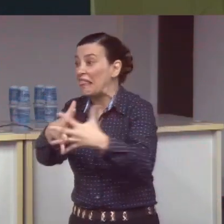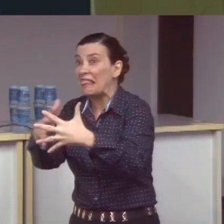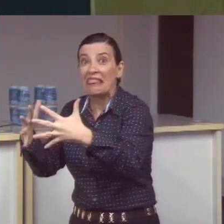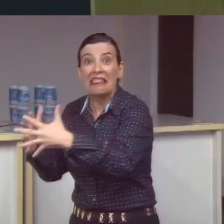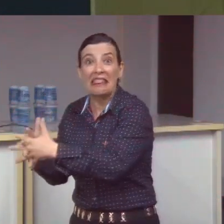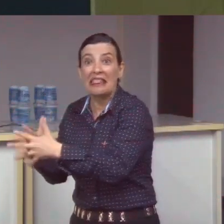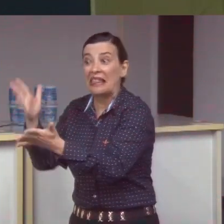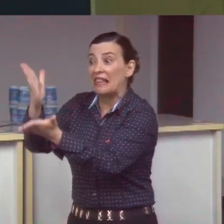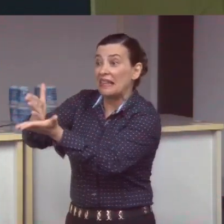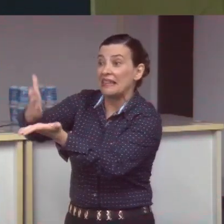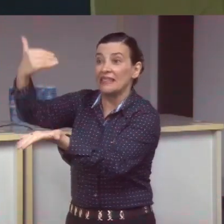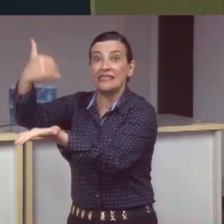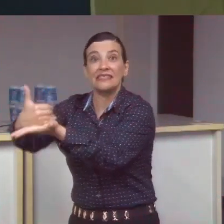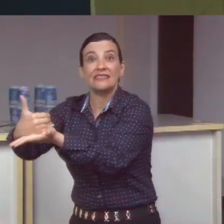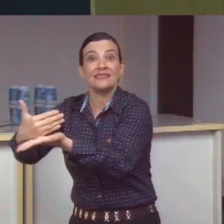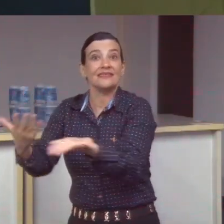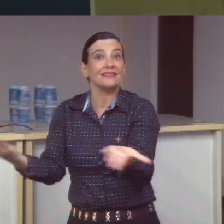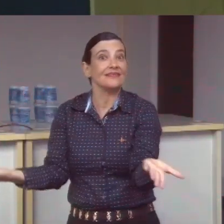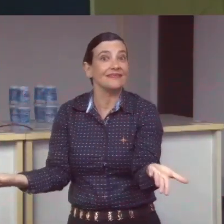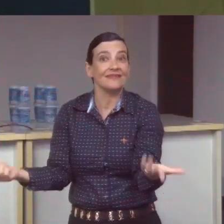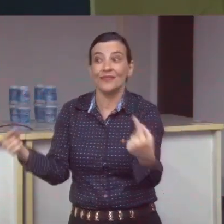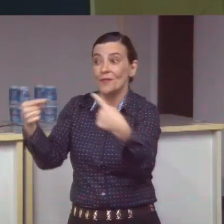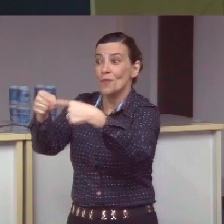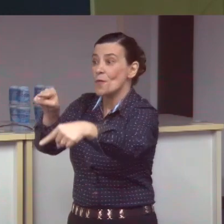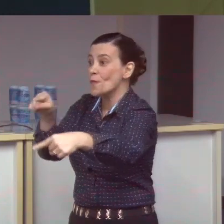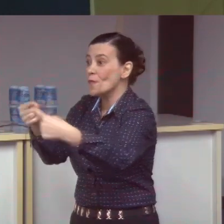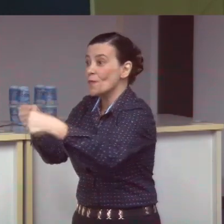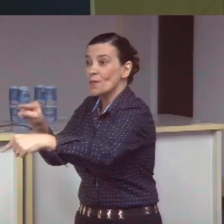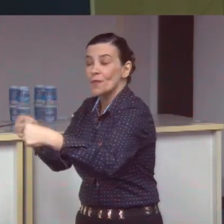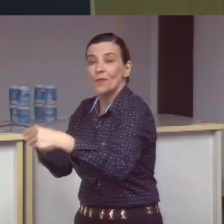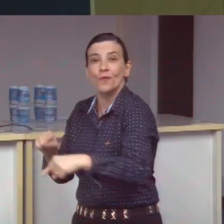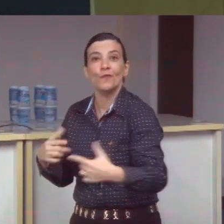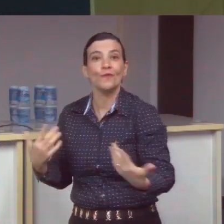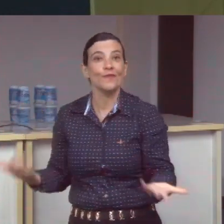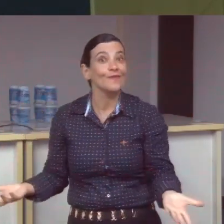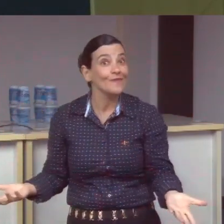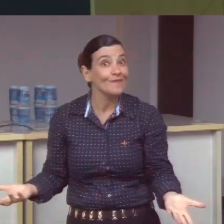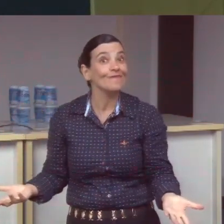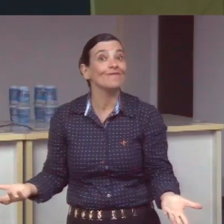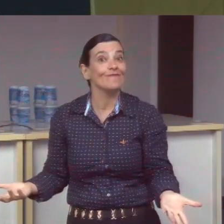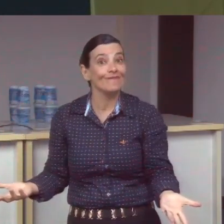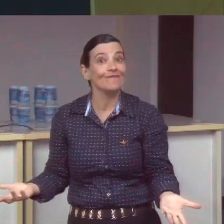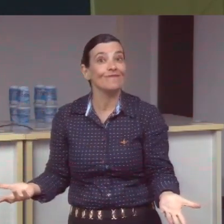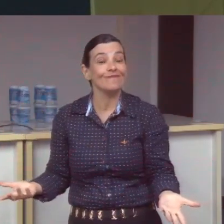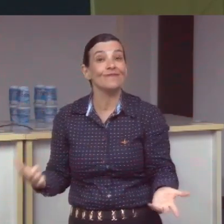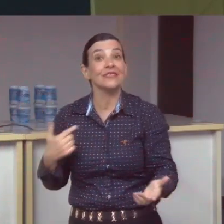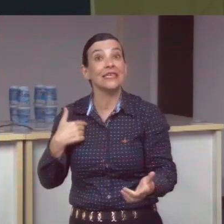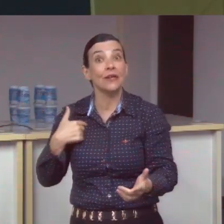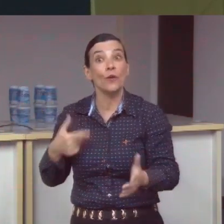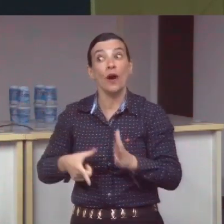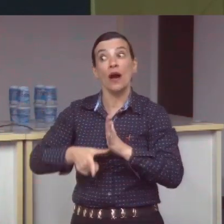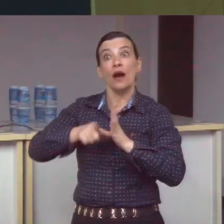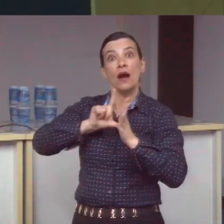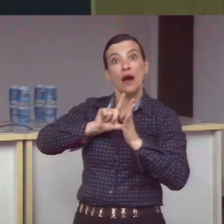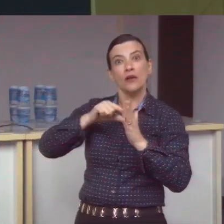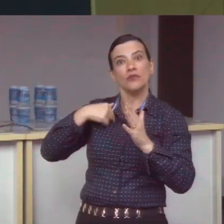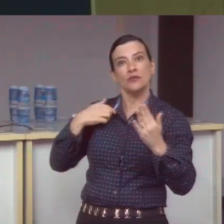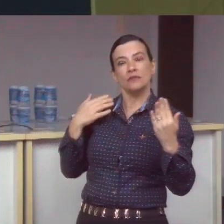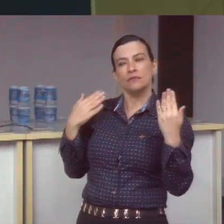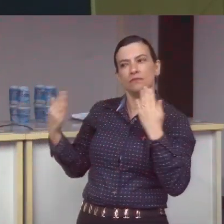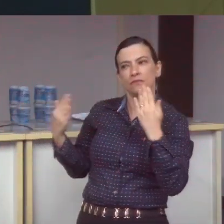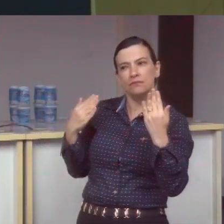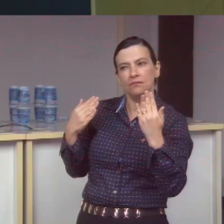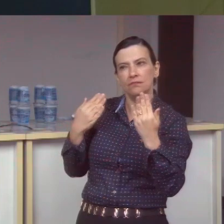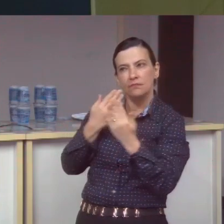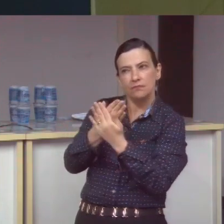não se relacionam. Né? Facções mesmo. Então, eu vou observar isso. A ideia